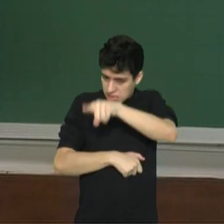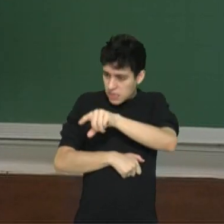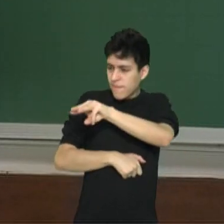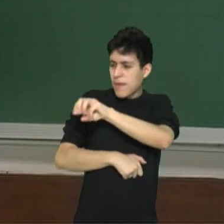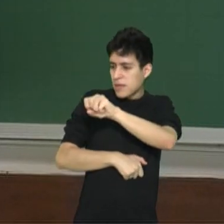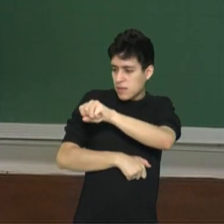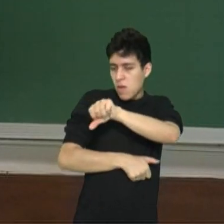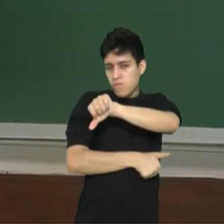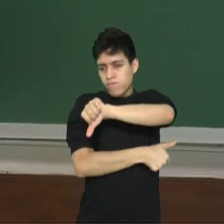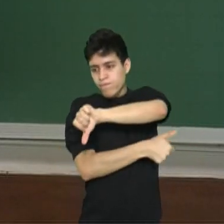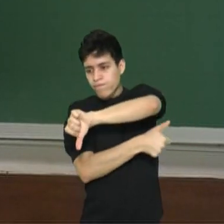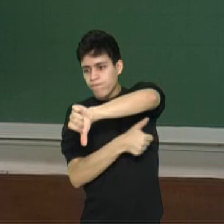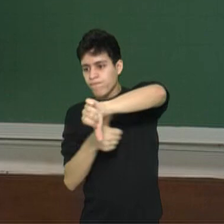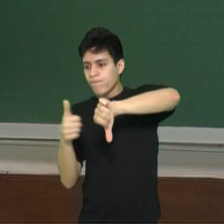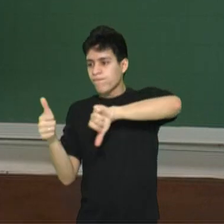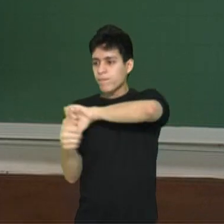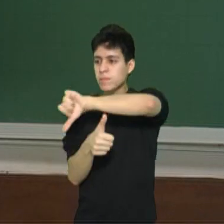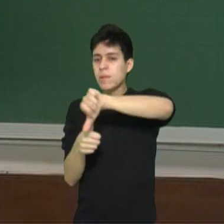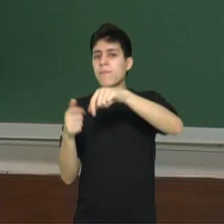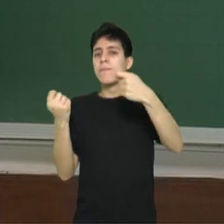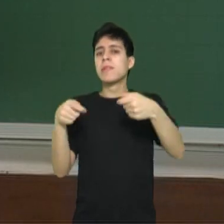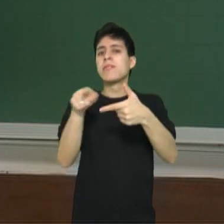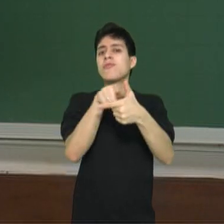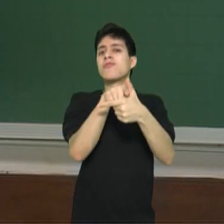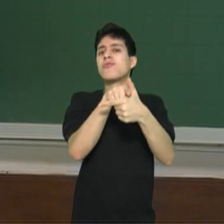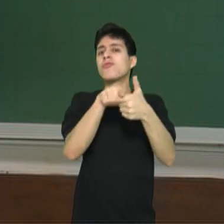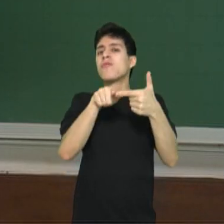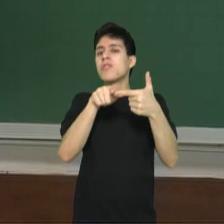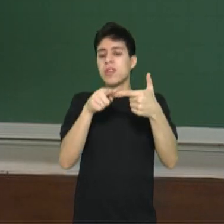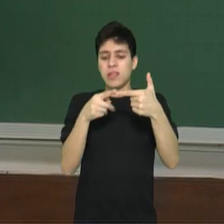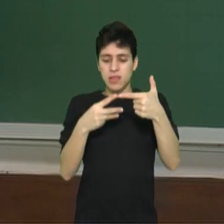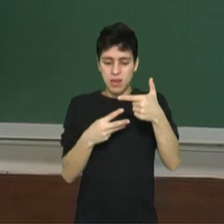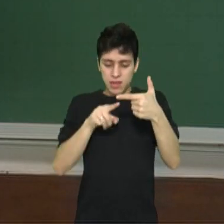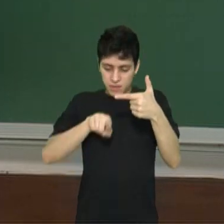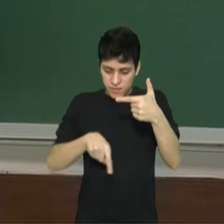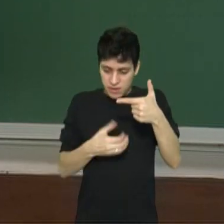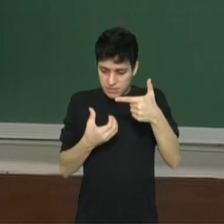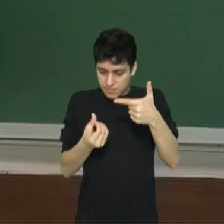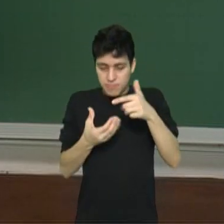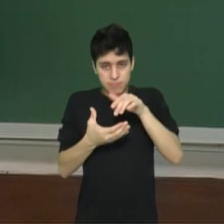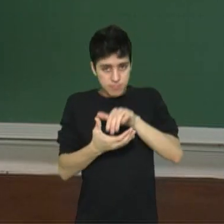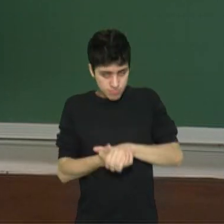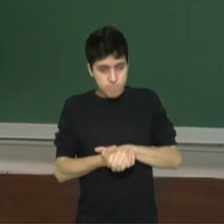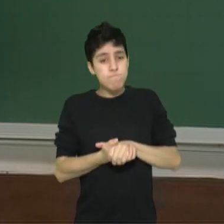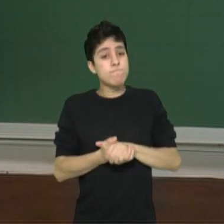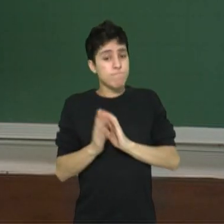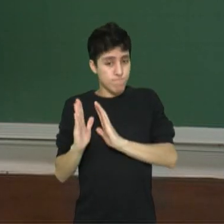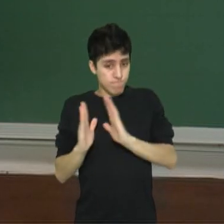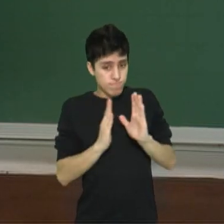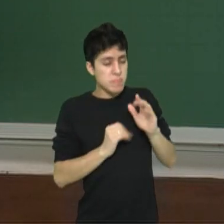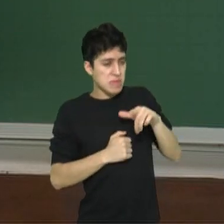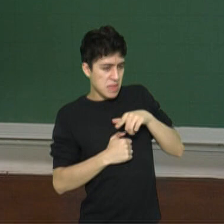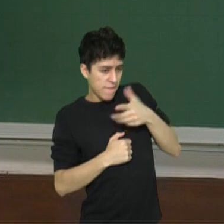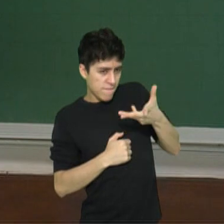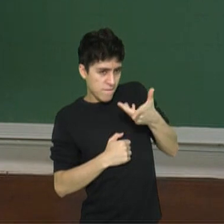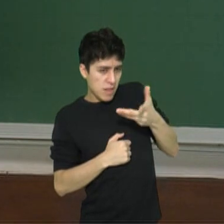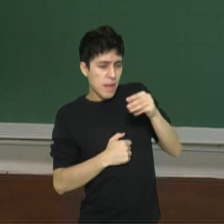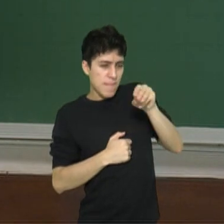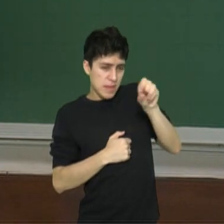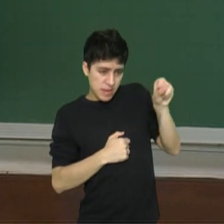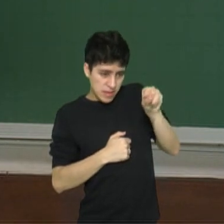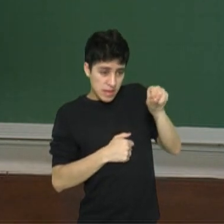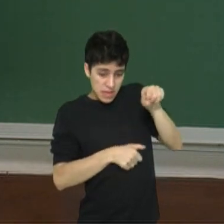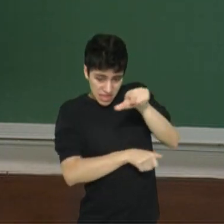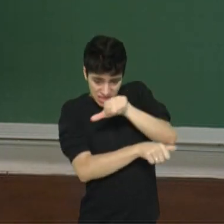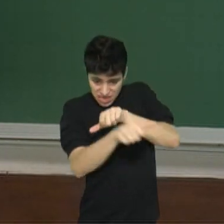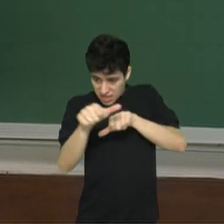metros por segundo, eu vou dividir por 3,6. Se eu tenho a velocidade em metros por segundo e vou